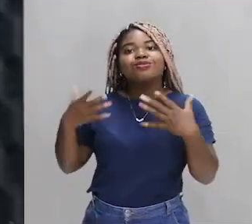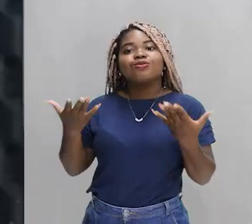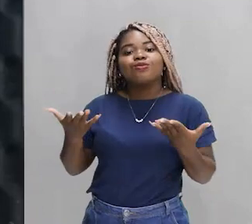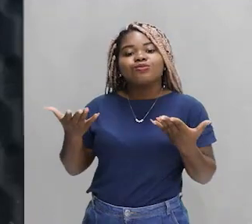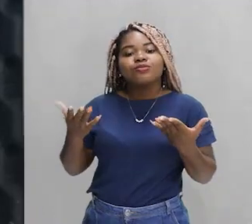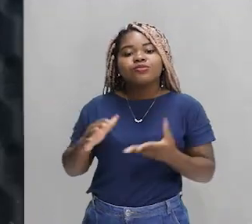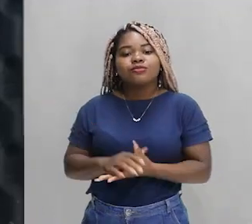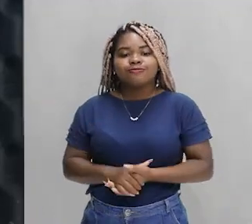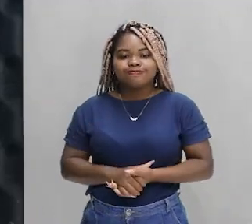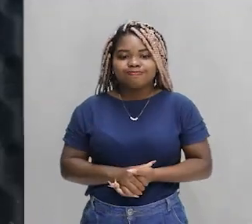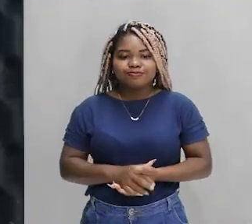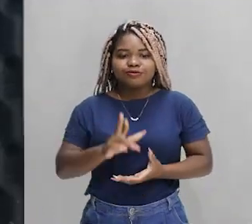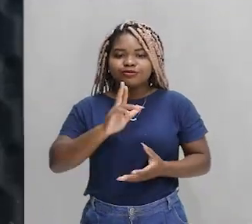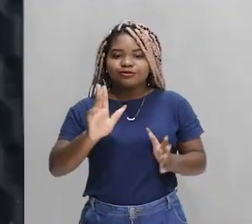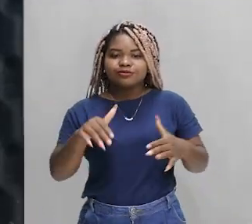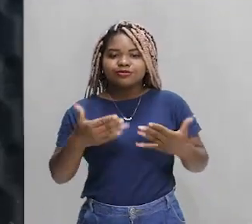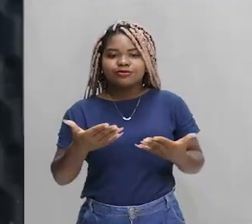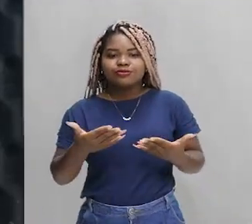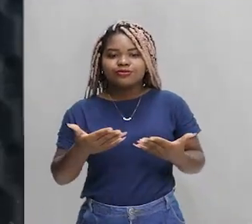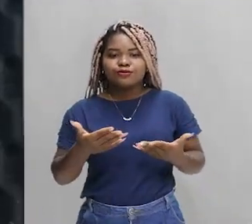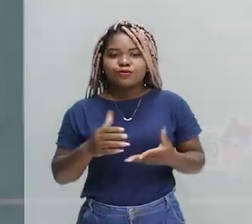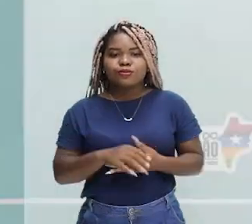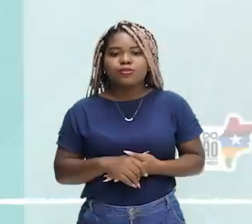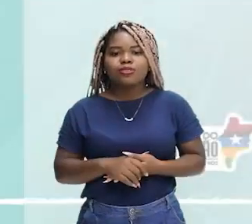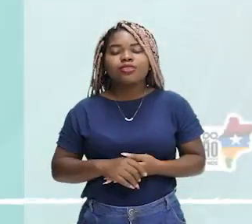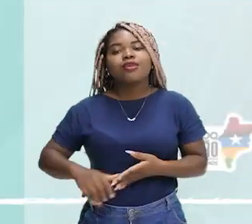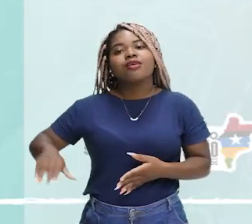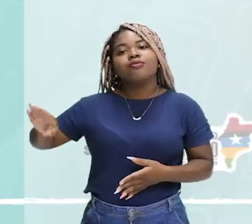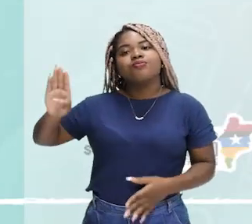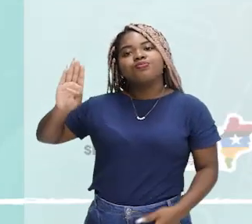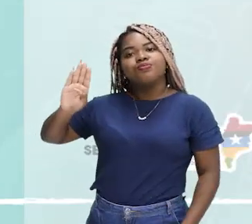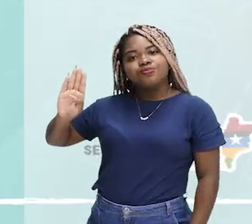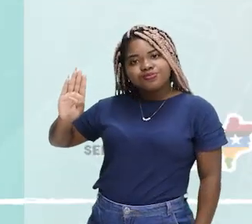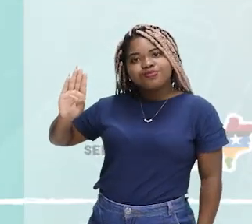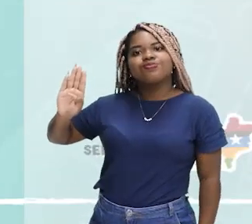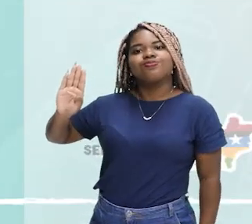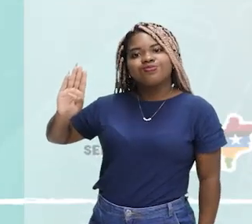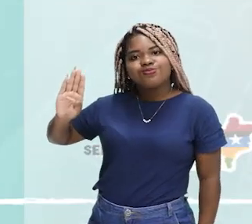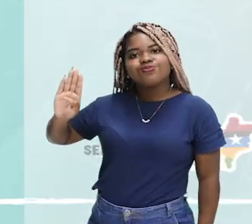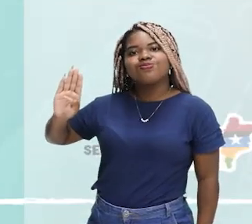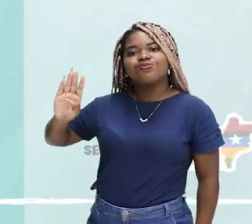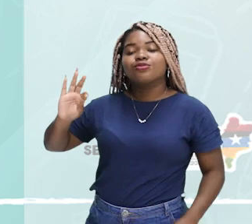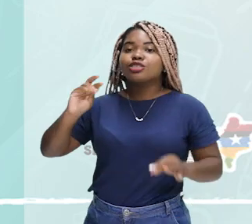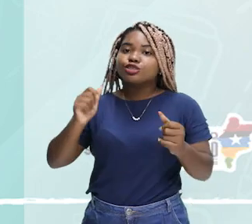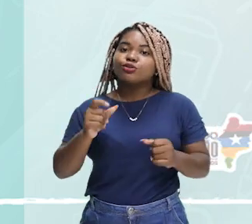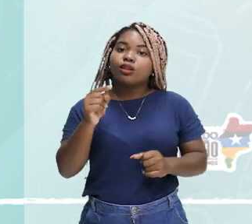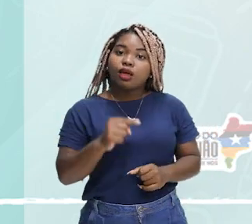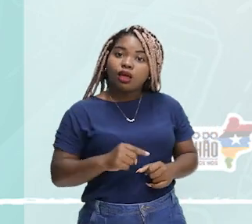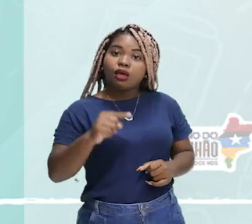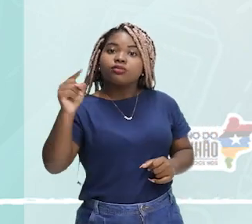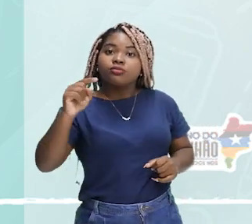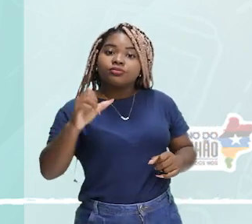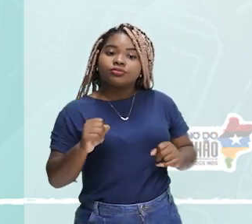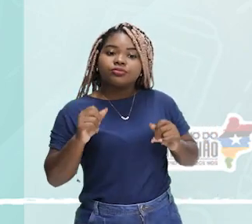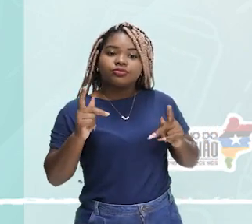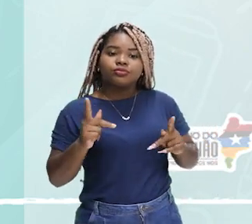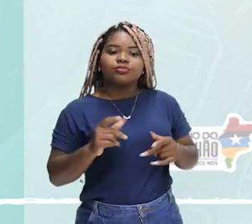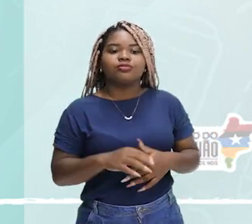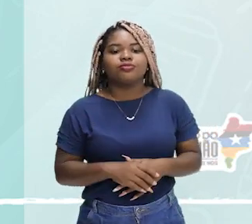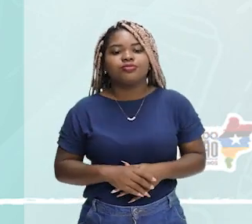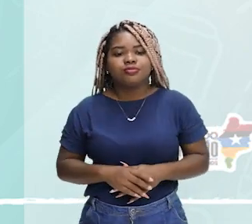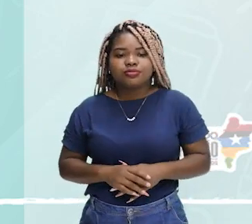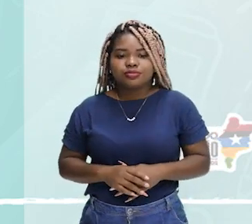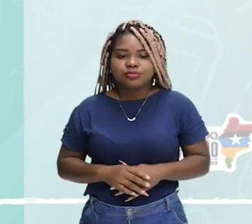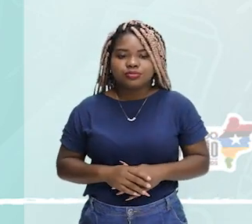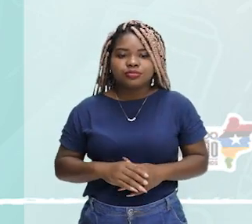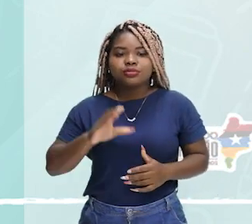acentuação? Vamos lá para a resposta. A resposta é a letra B, porque todas as proparoxítonas são acentuadas. Olha